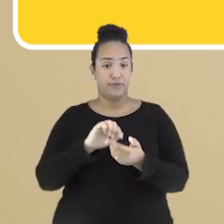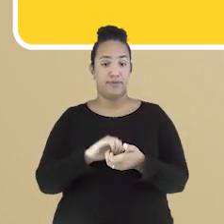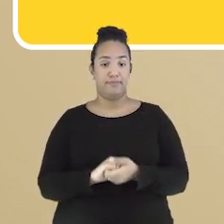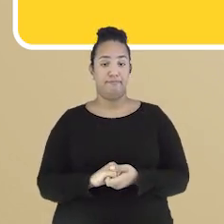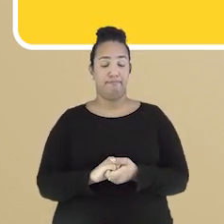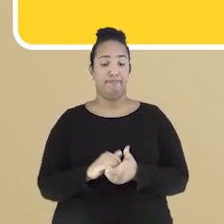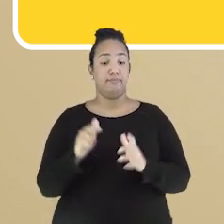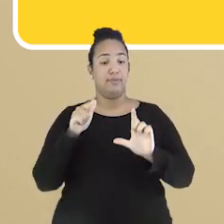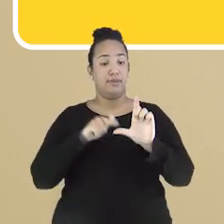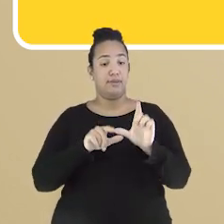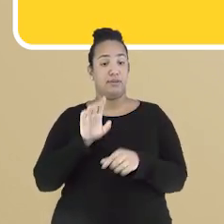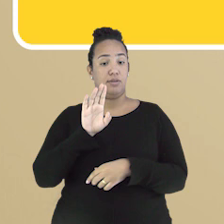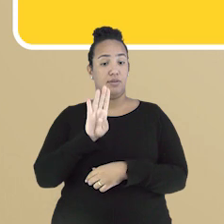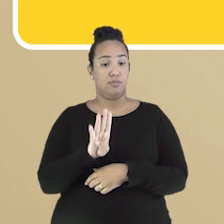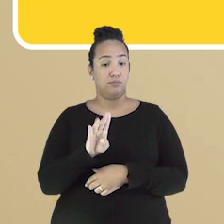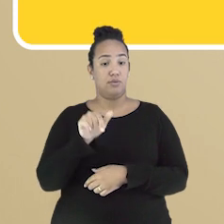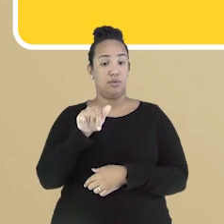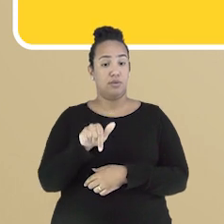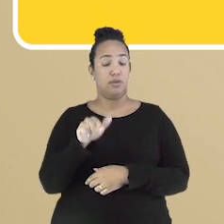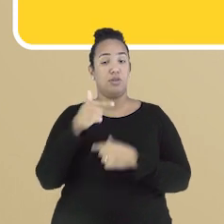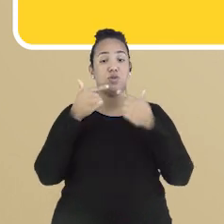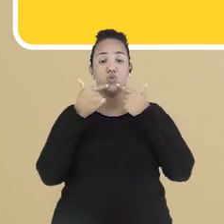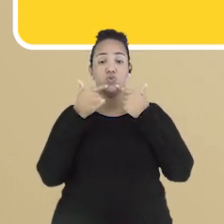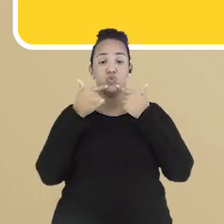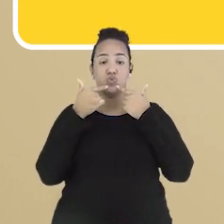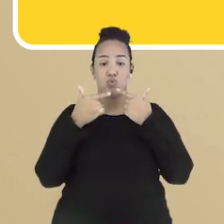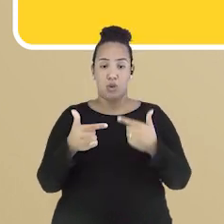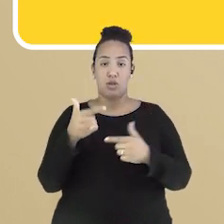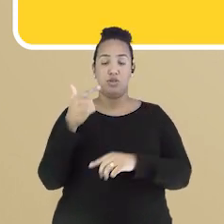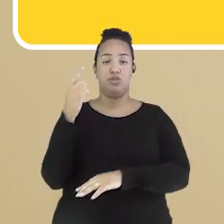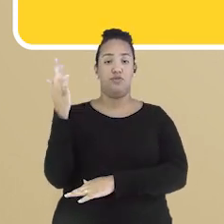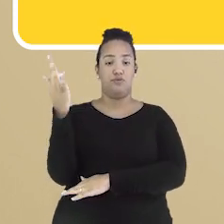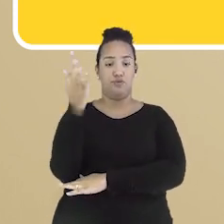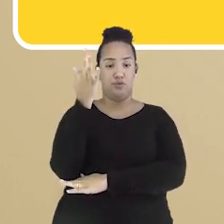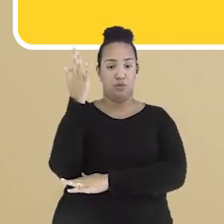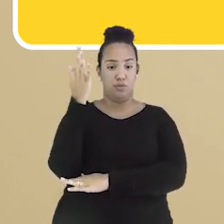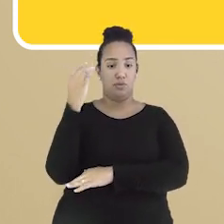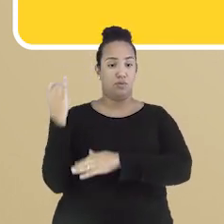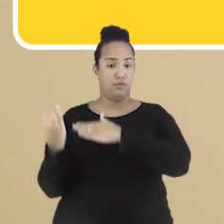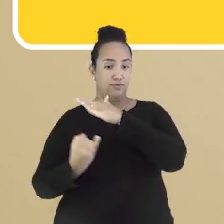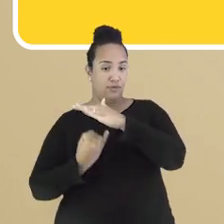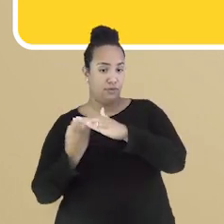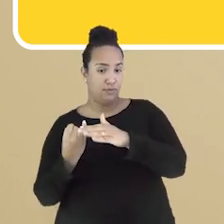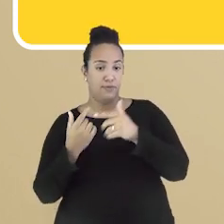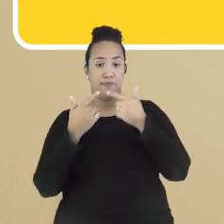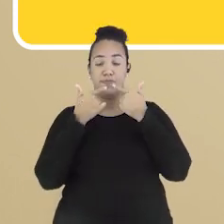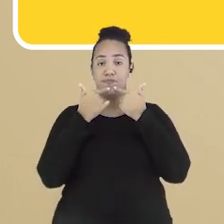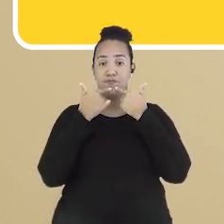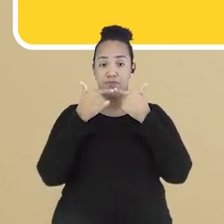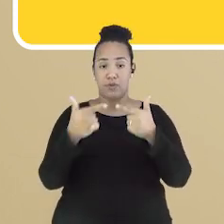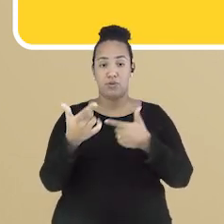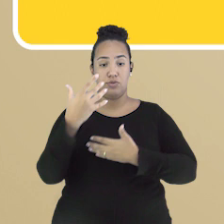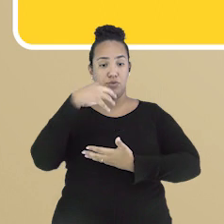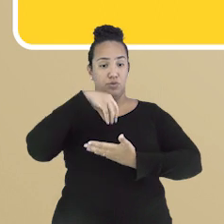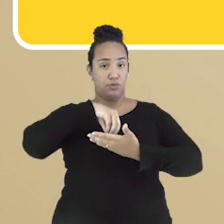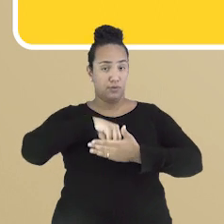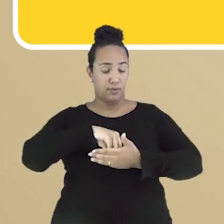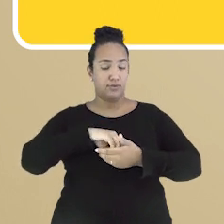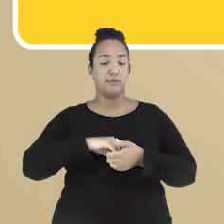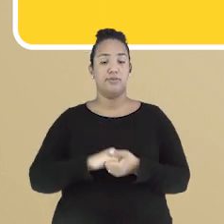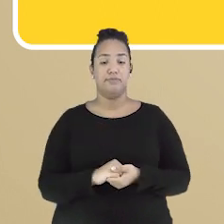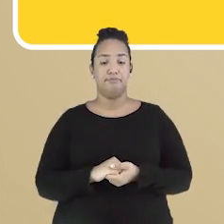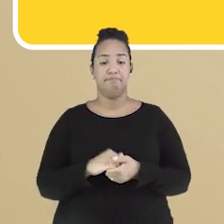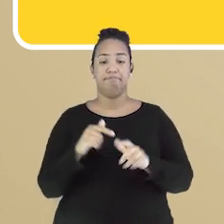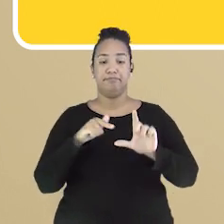objetiva. Letra B, o uso da norma culta e coloquial. Letra C, linguagem